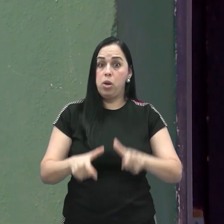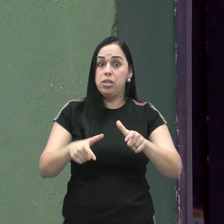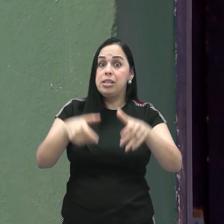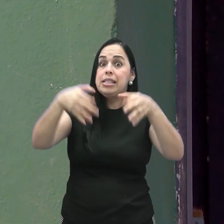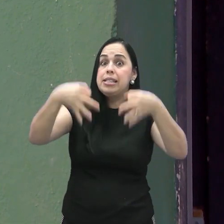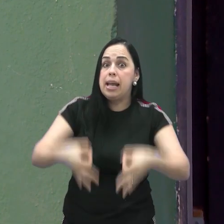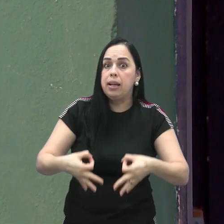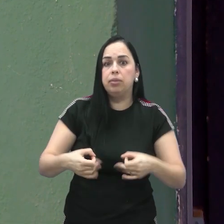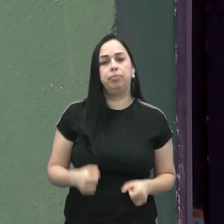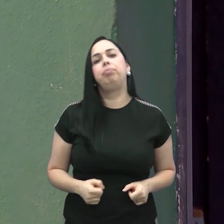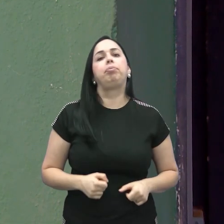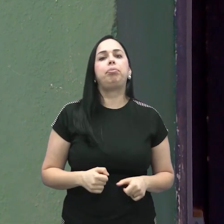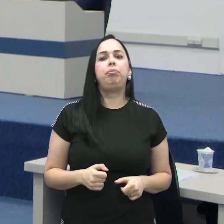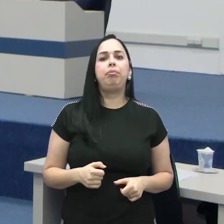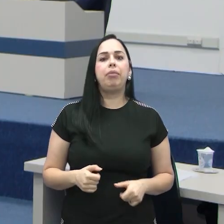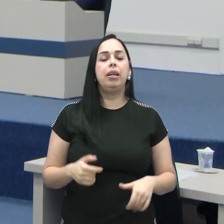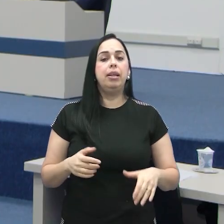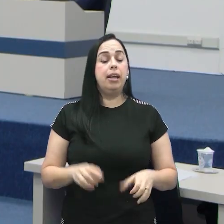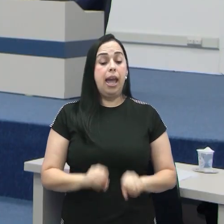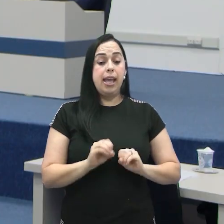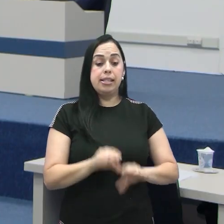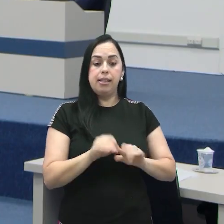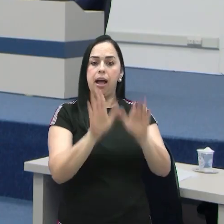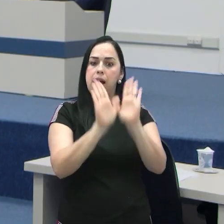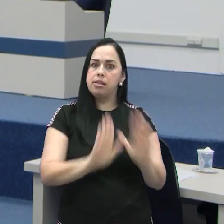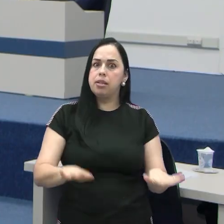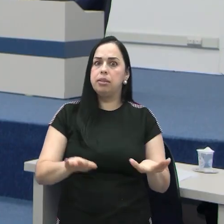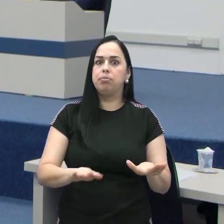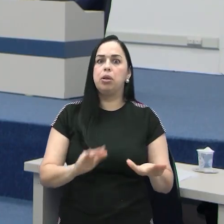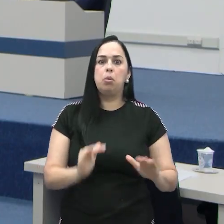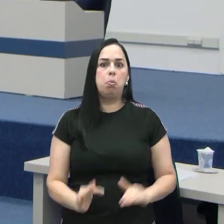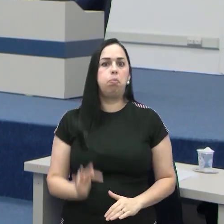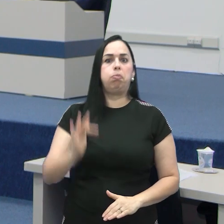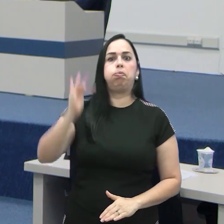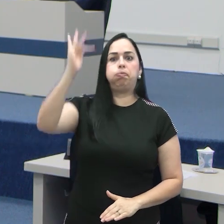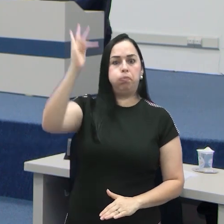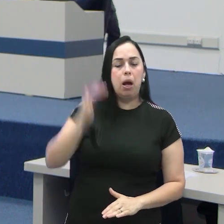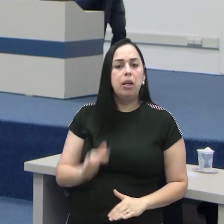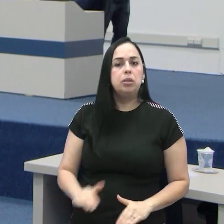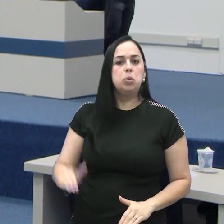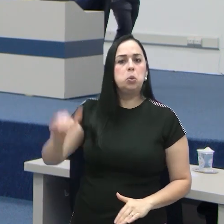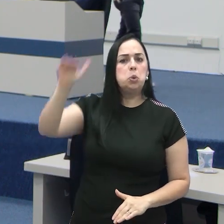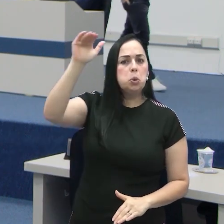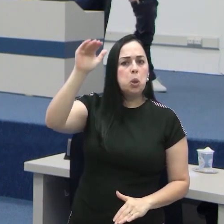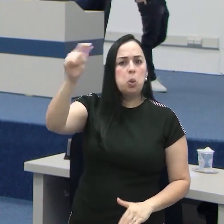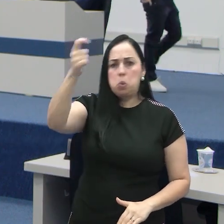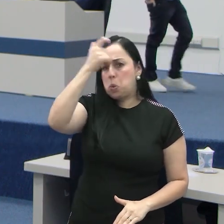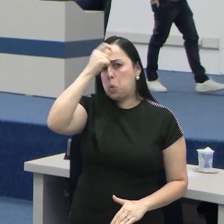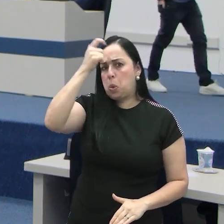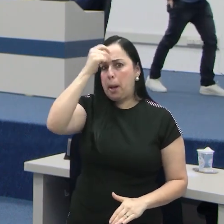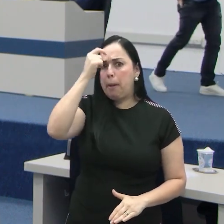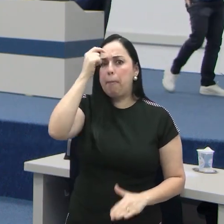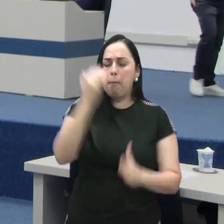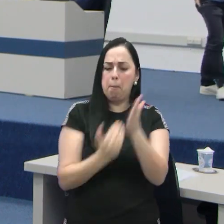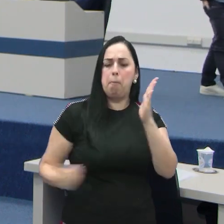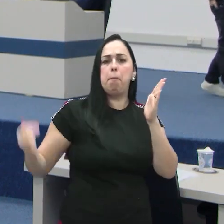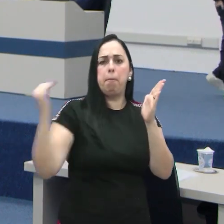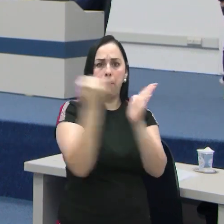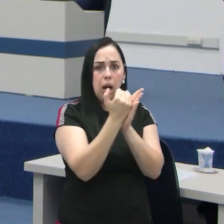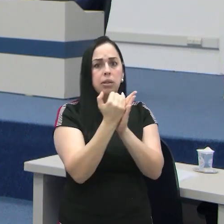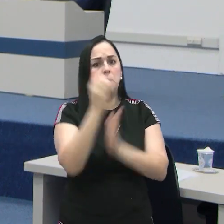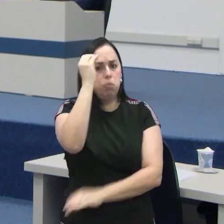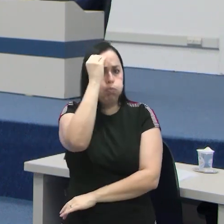o descarte correto do lixo. Trabalhar isso nas crianças, isso nós teremos, logicamente, jovens e adultos